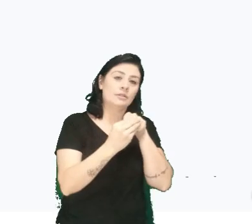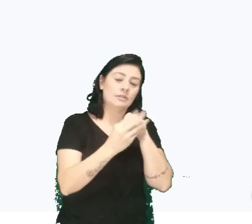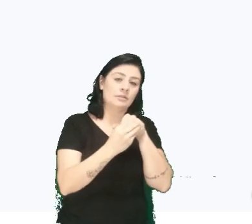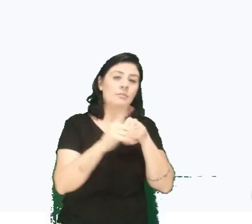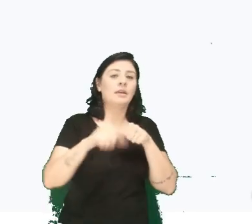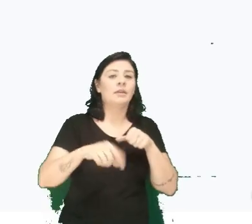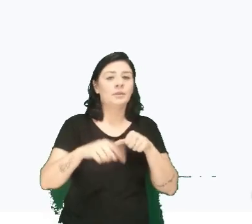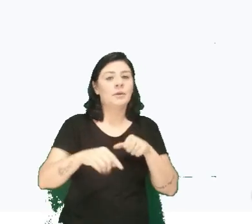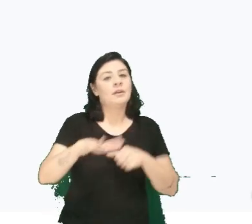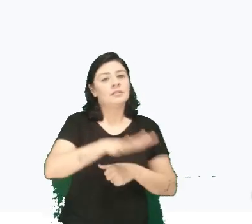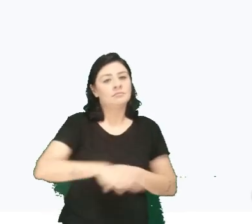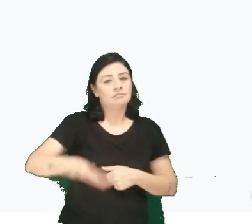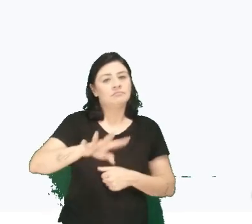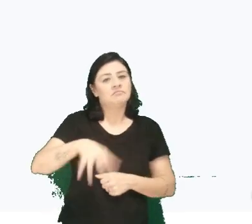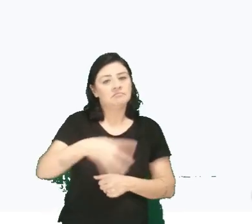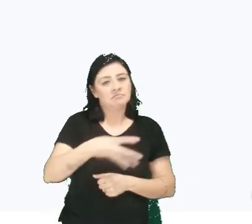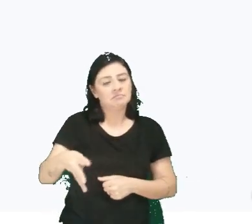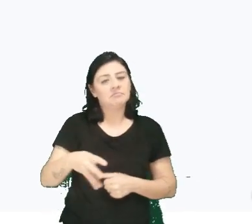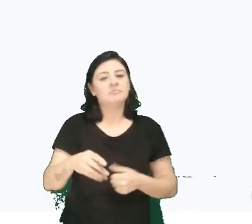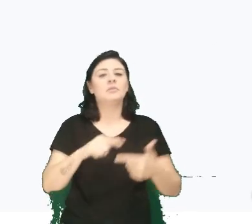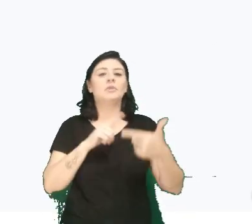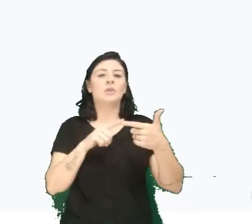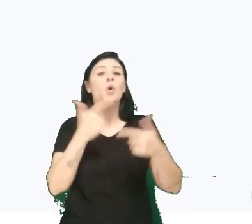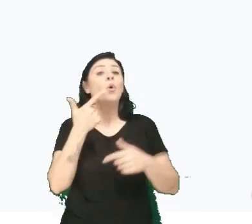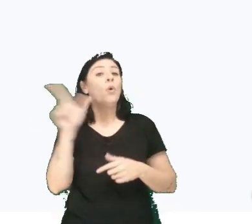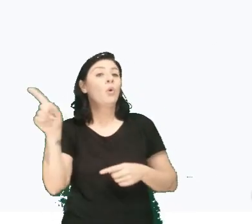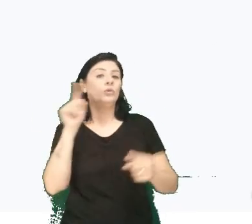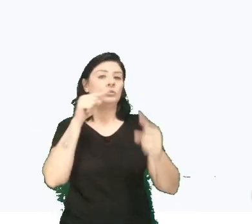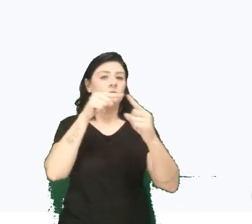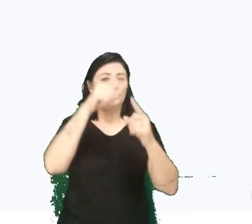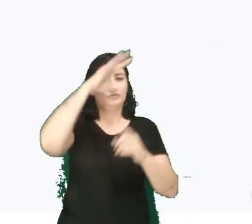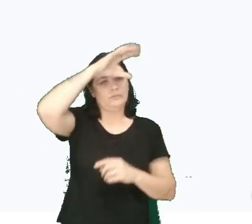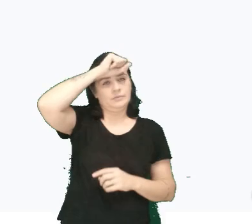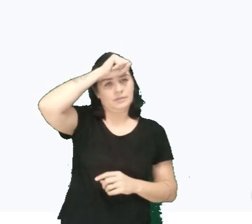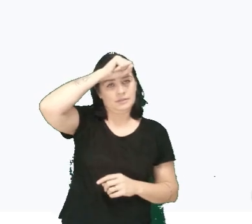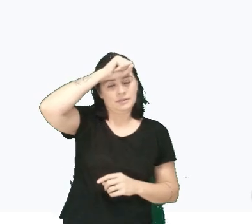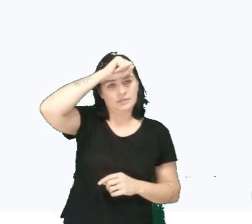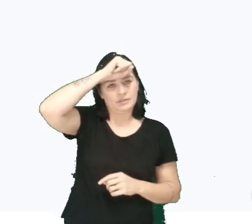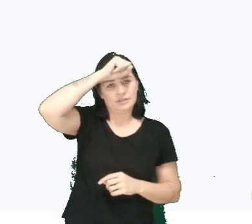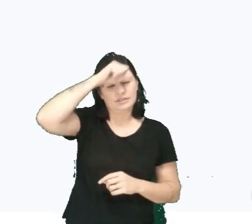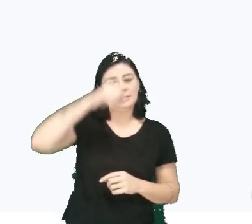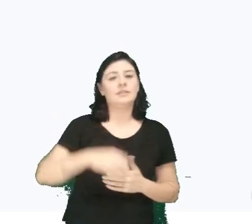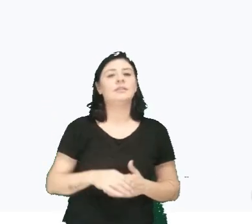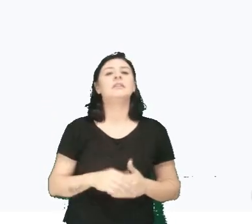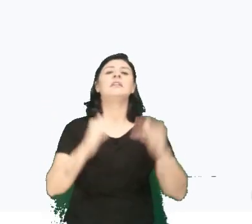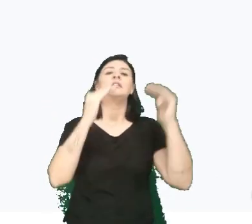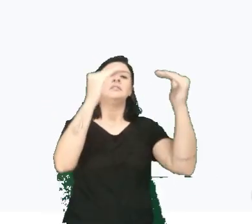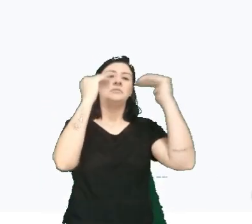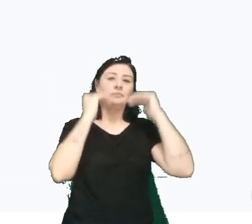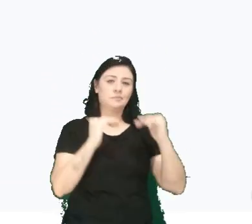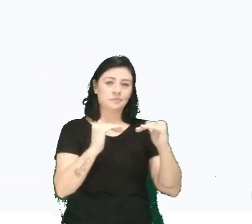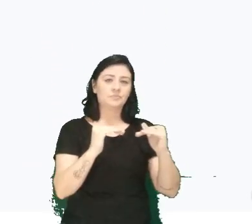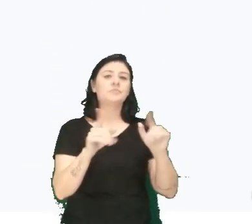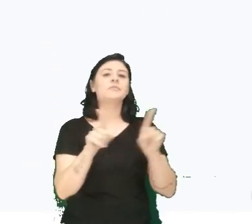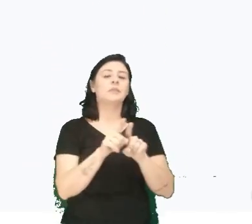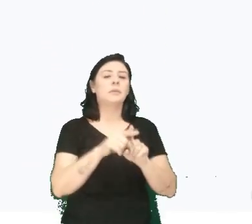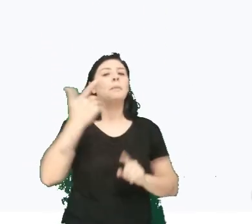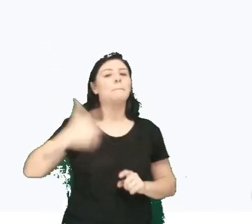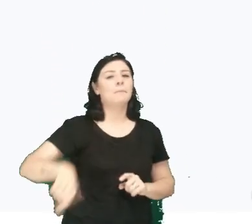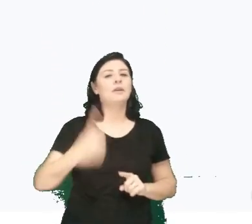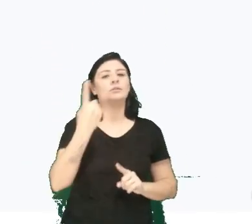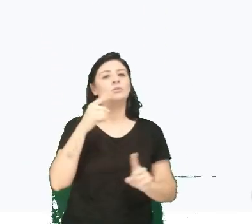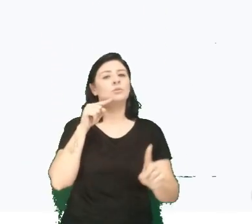geométricas planas, tem outro objetivo aqui de aprendizagem. E na sequência, mais um objeto de